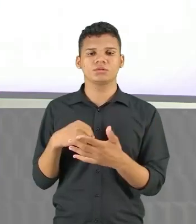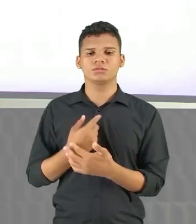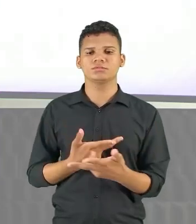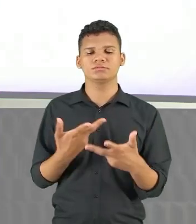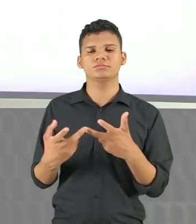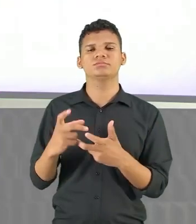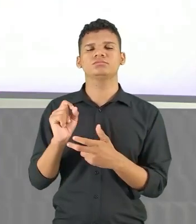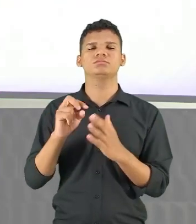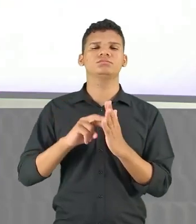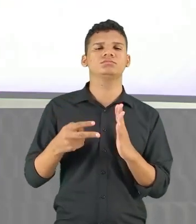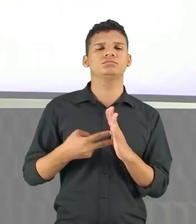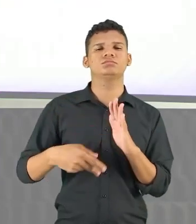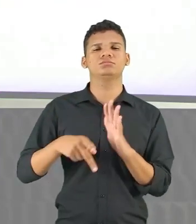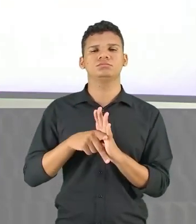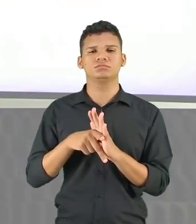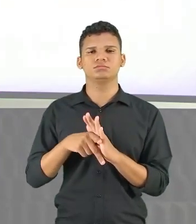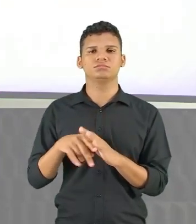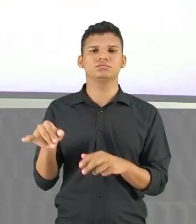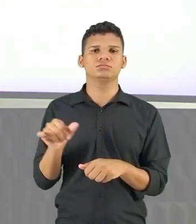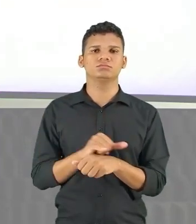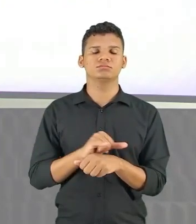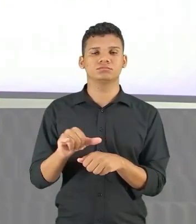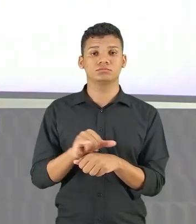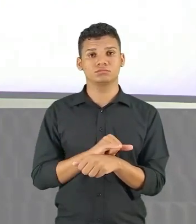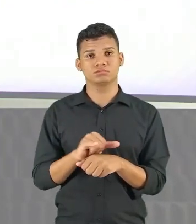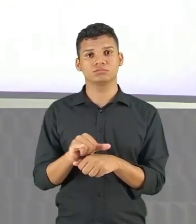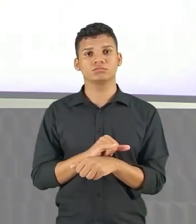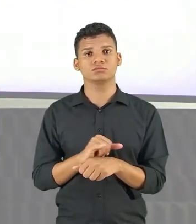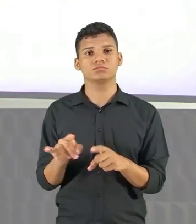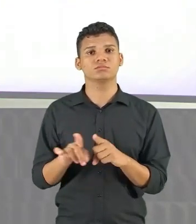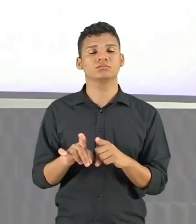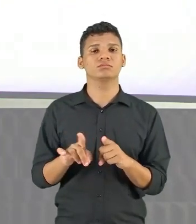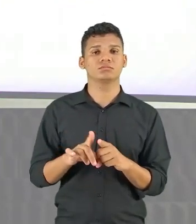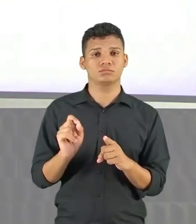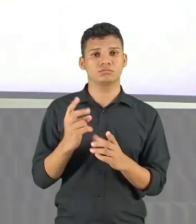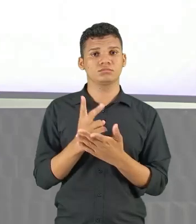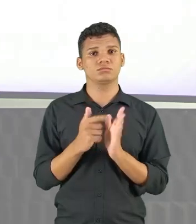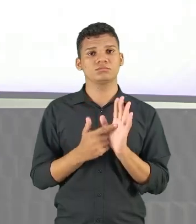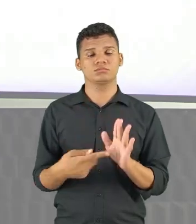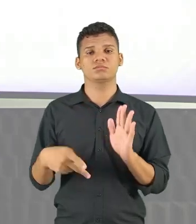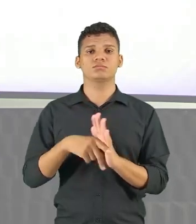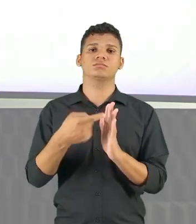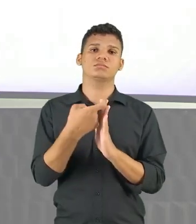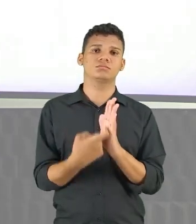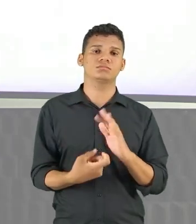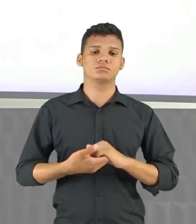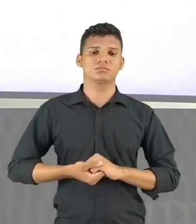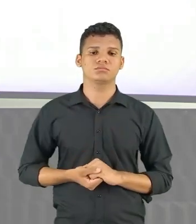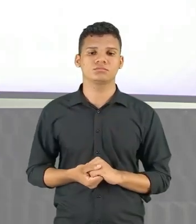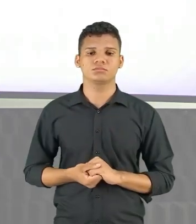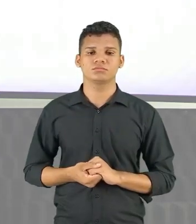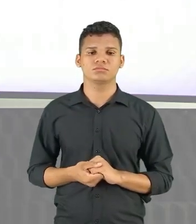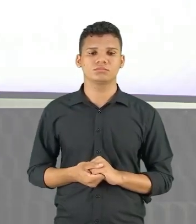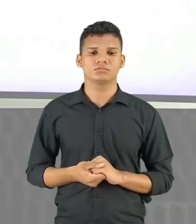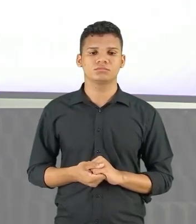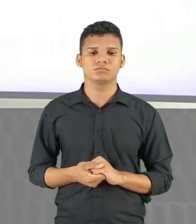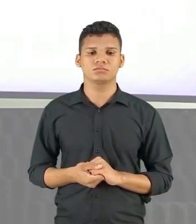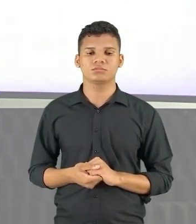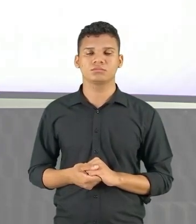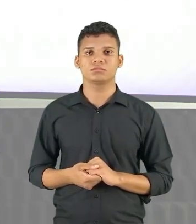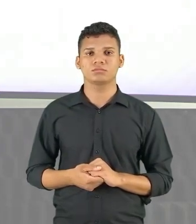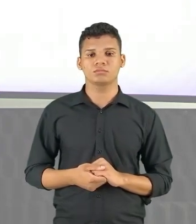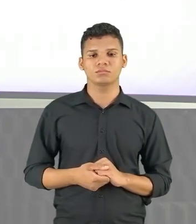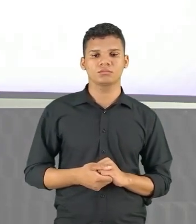de que forma esse aspecto de estratégia argumentativa vem sendo apresentado neste texto. Essas